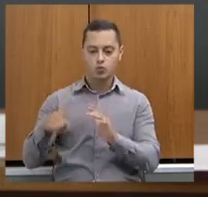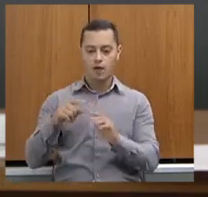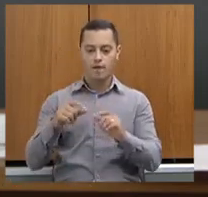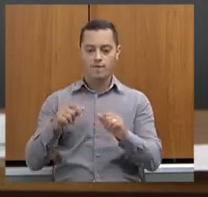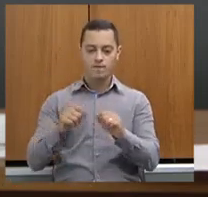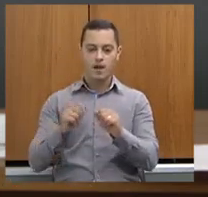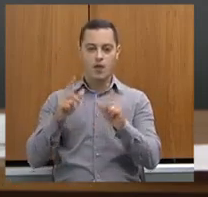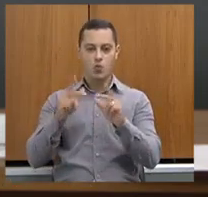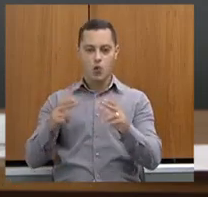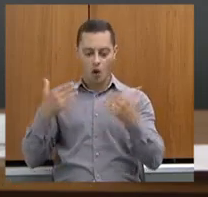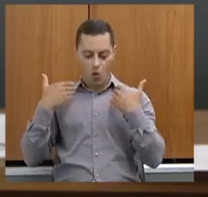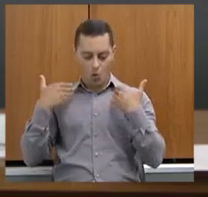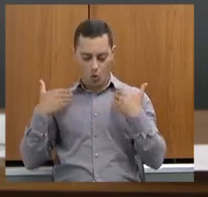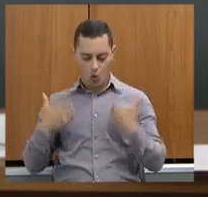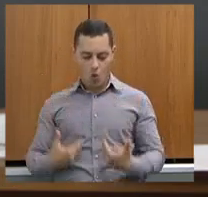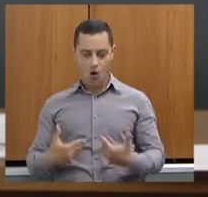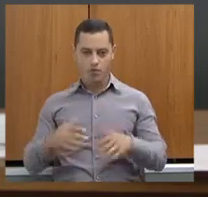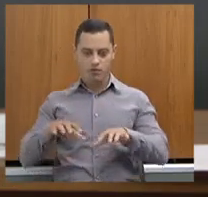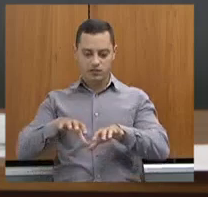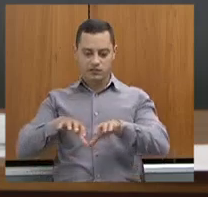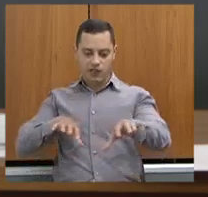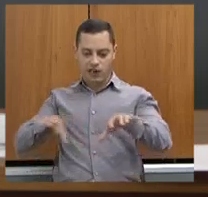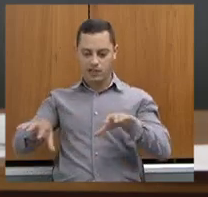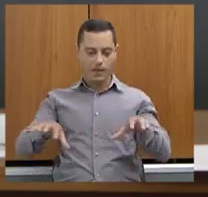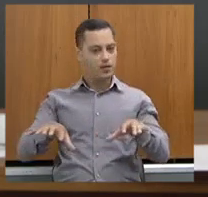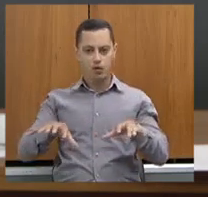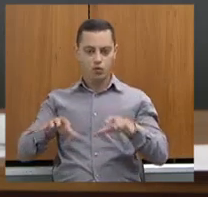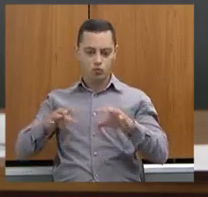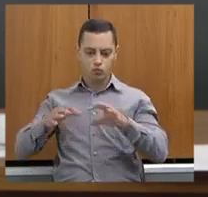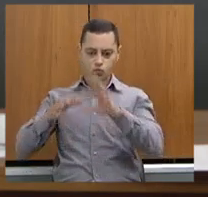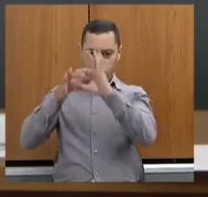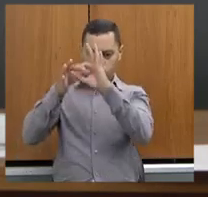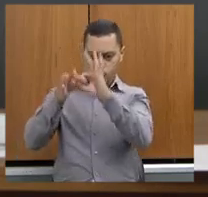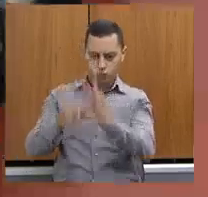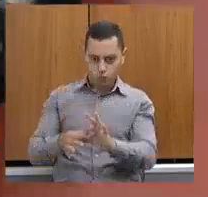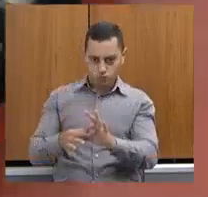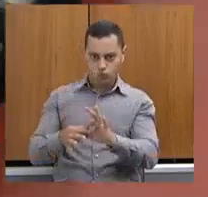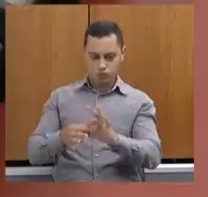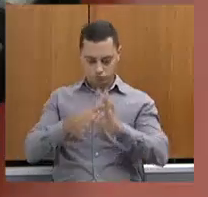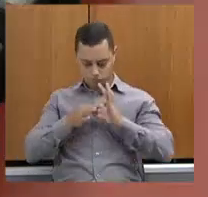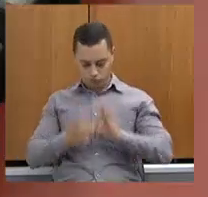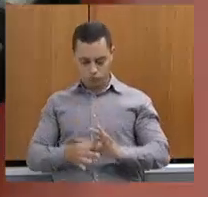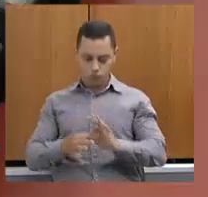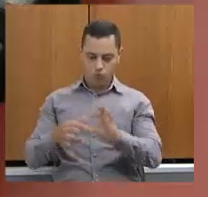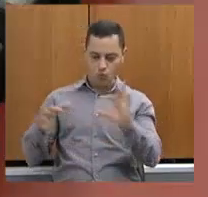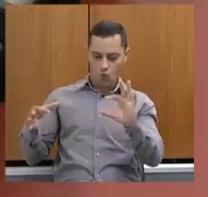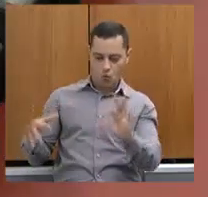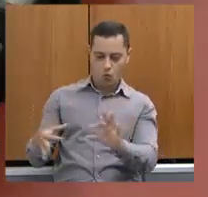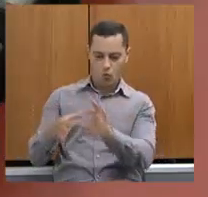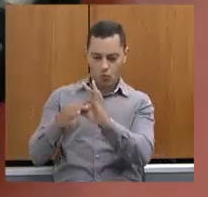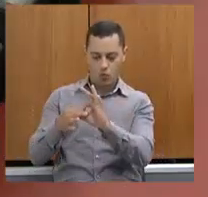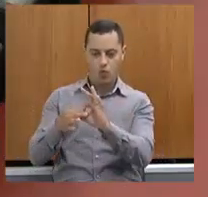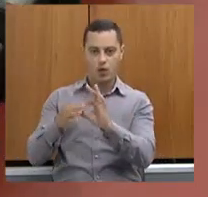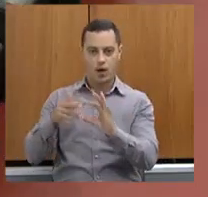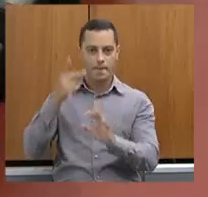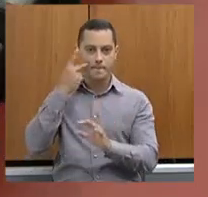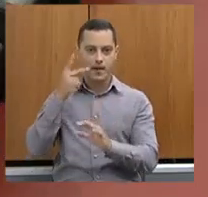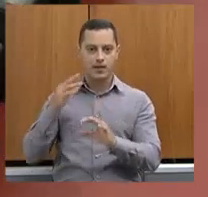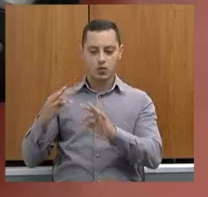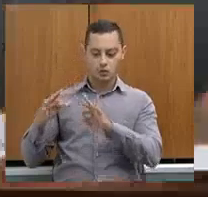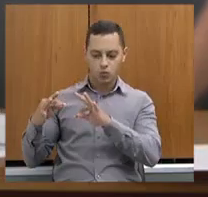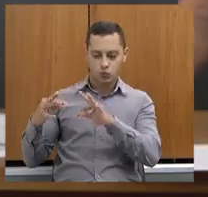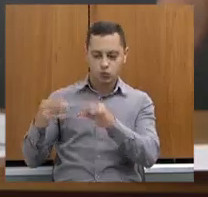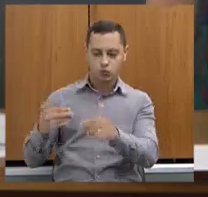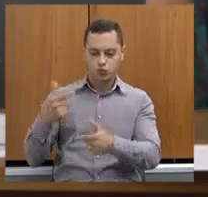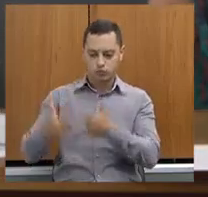não fazemos nada individualmente tudo que nós fazemos lá é em razão de todos estarem atuando da